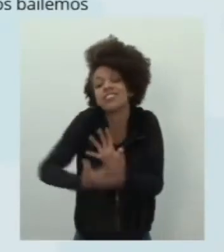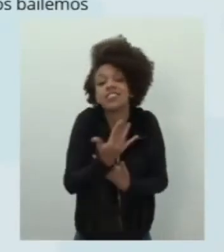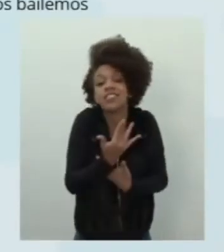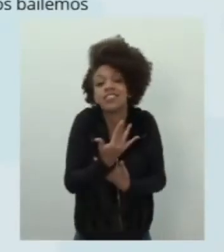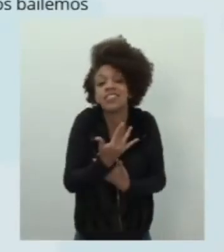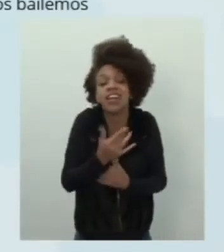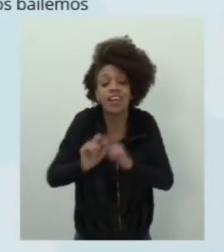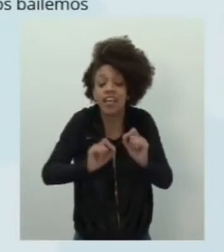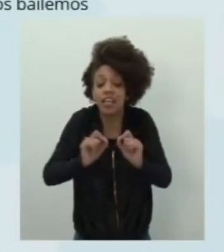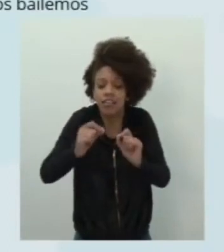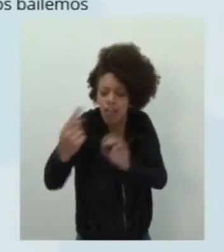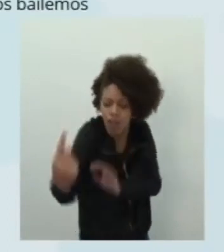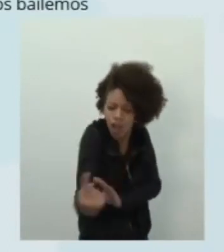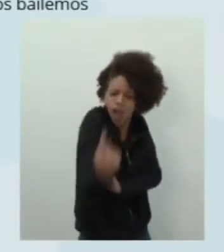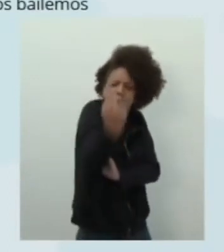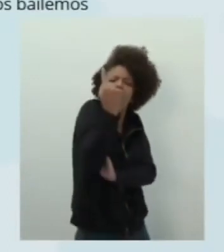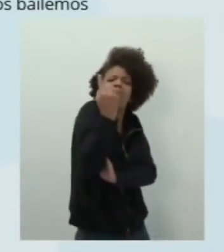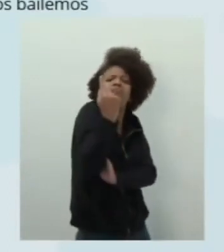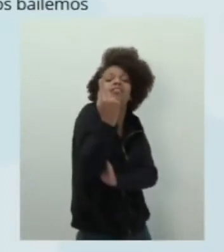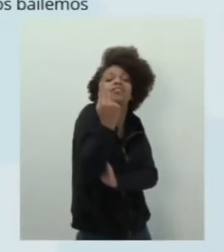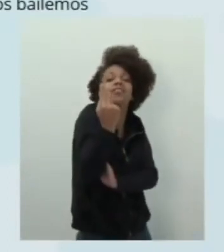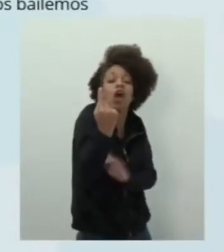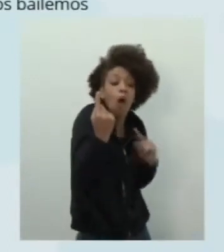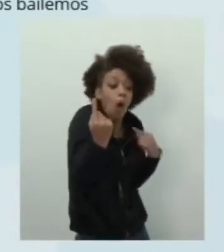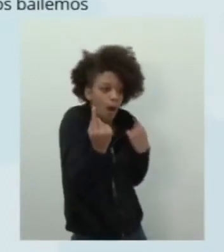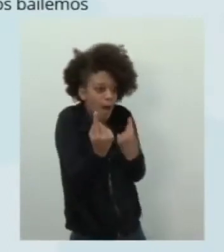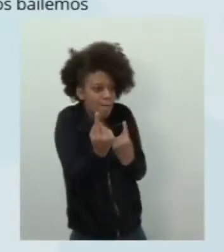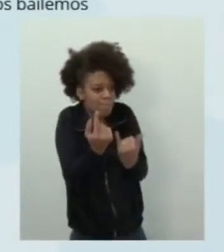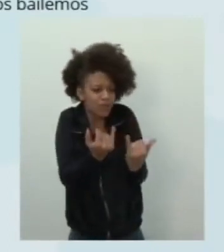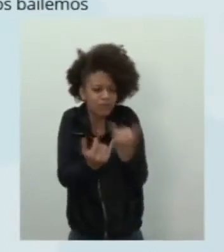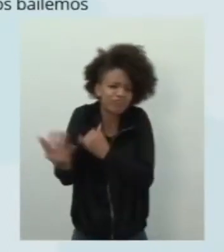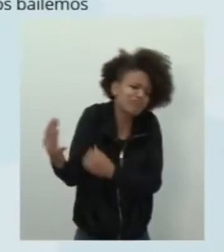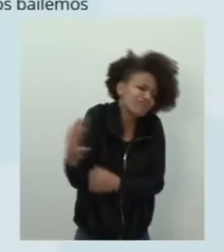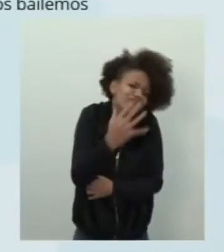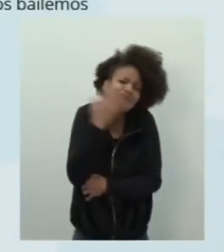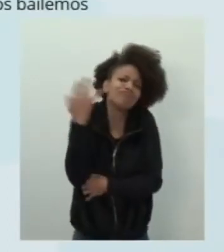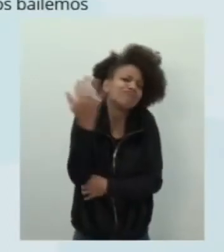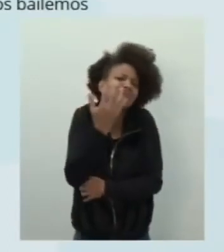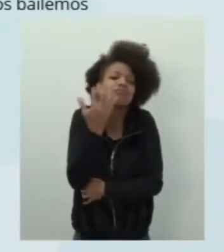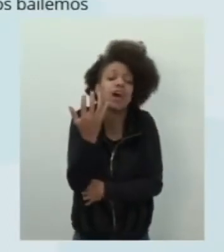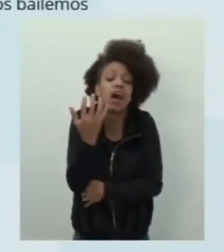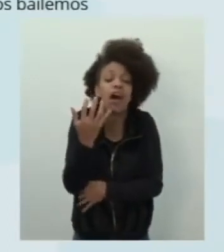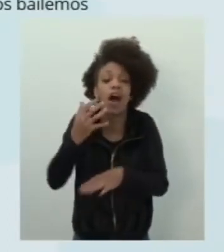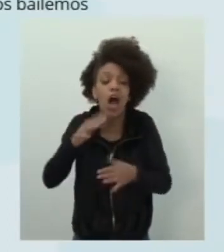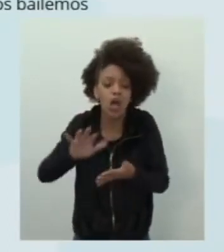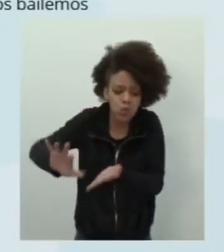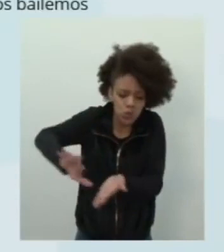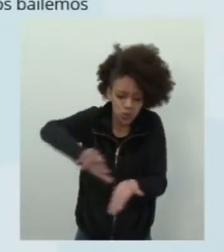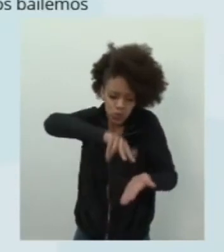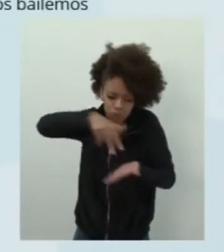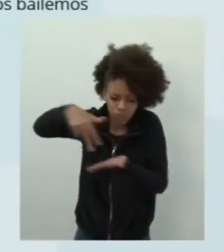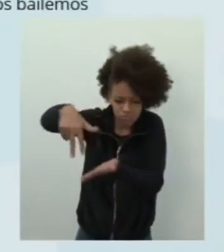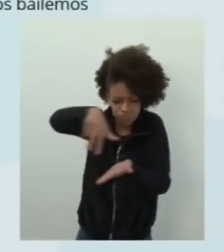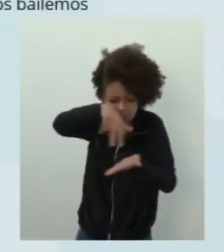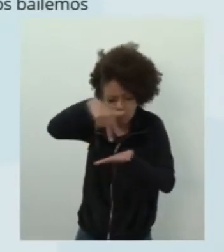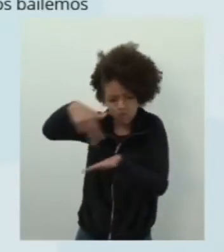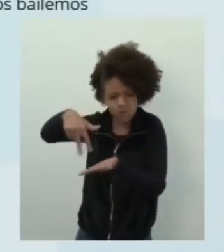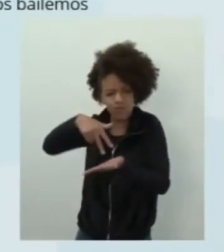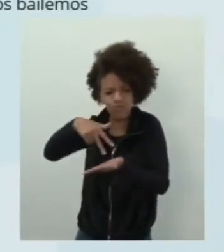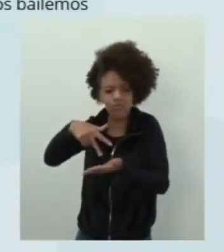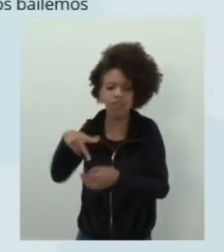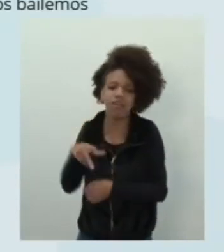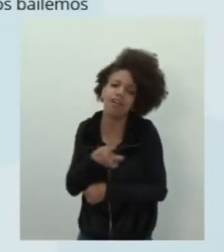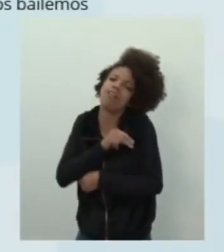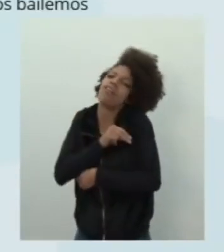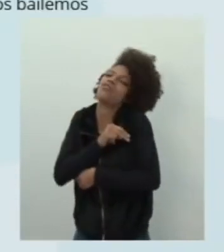bem aparecer como nós aparecemos, se amigo amar, só aqui este ramo, só que nós